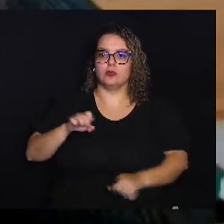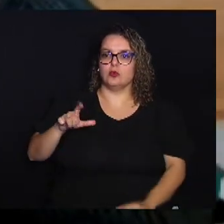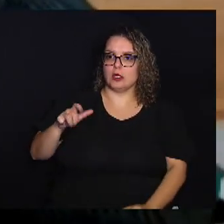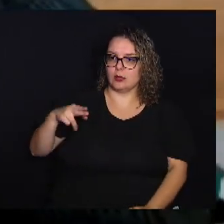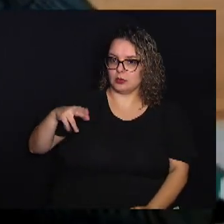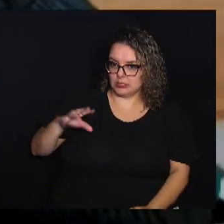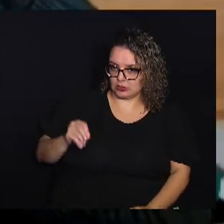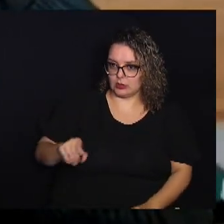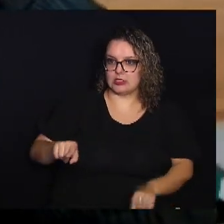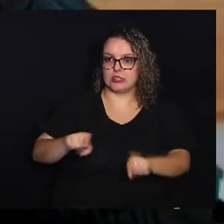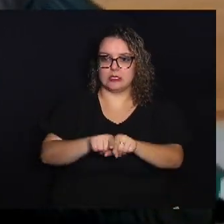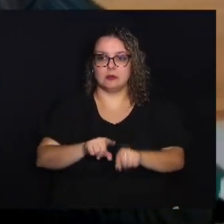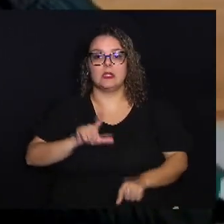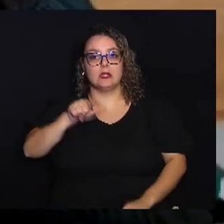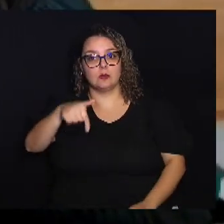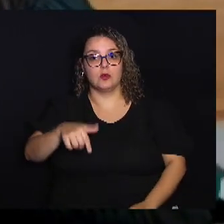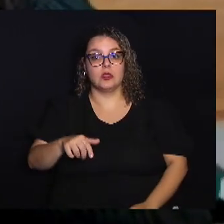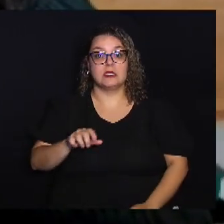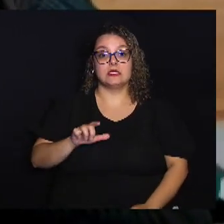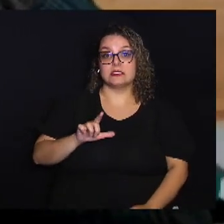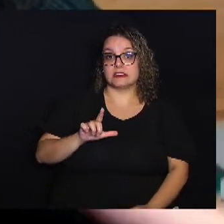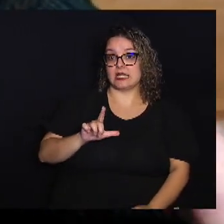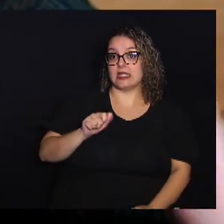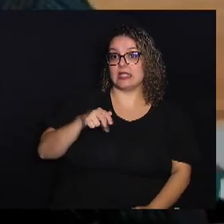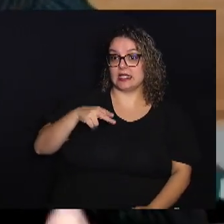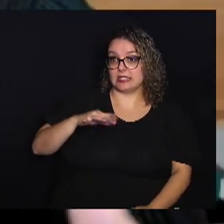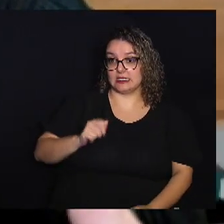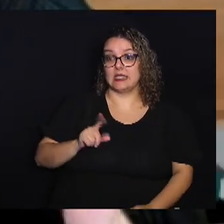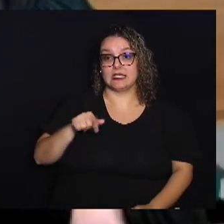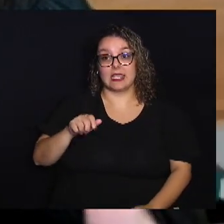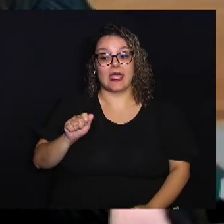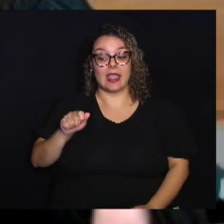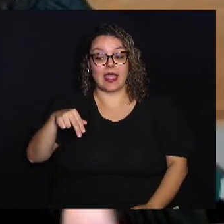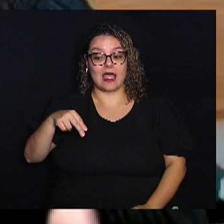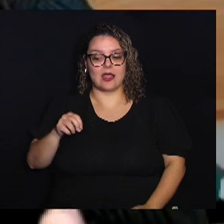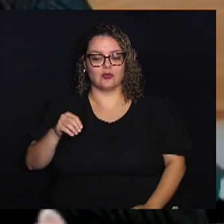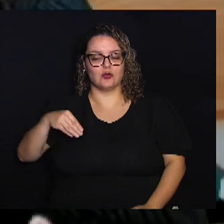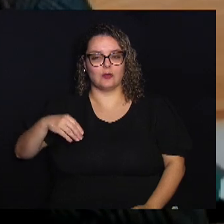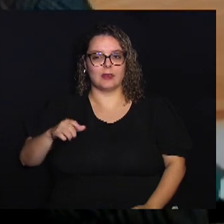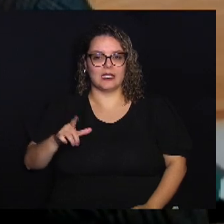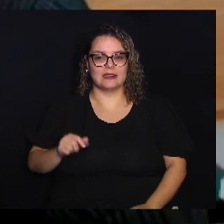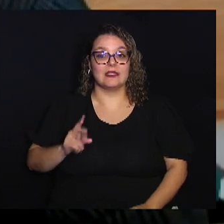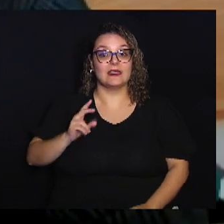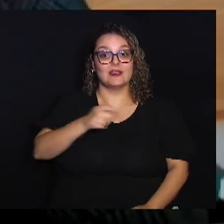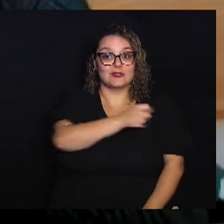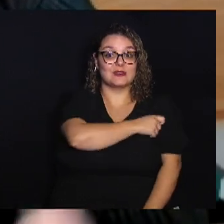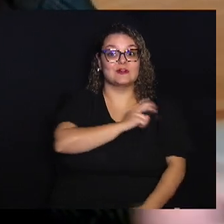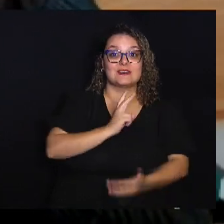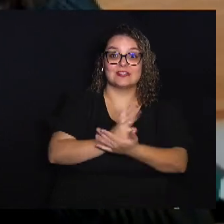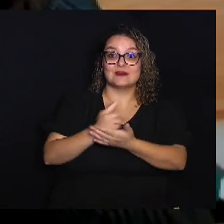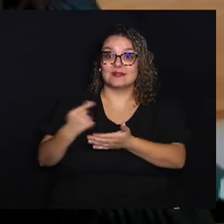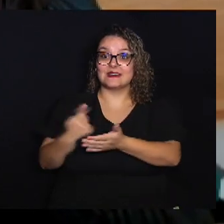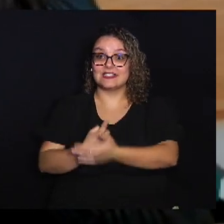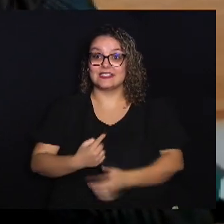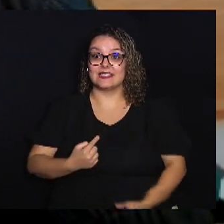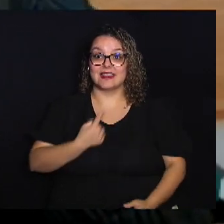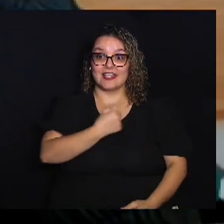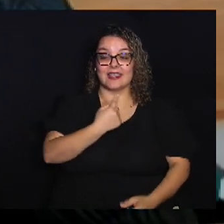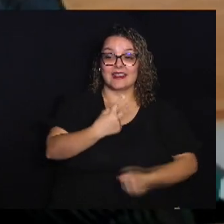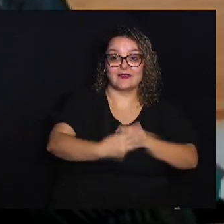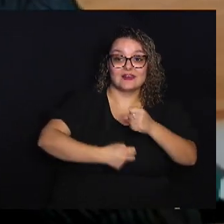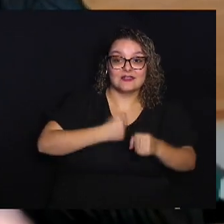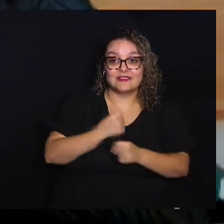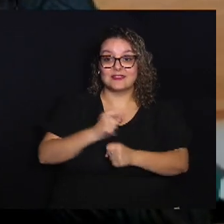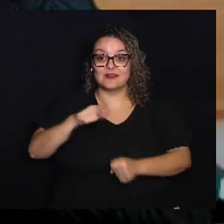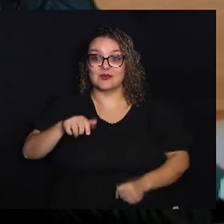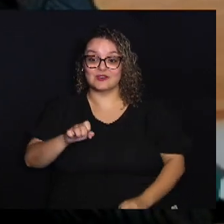e da Laninha. E como é uma anomalia, os alunos sempre costumam me perguntar se é a cada 2 anos, depois de um El